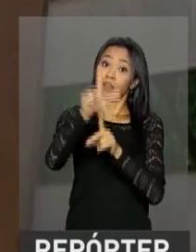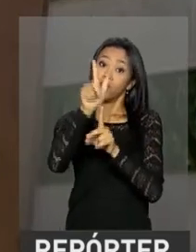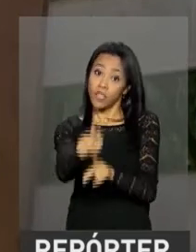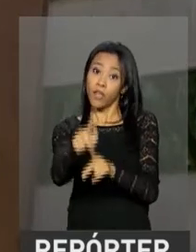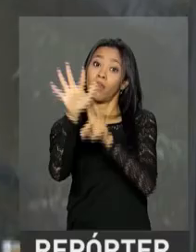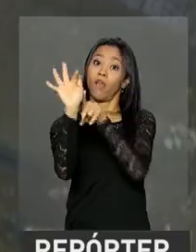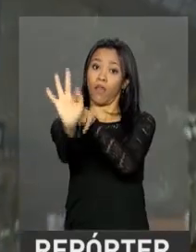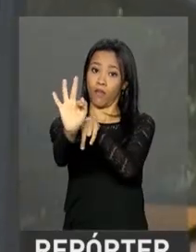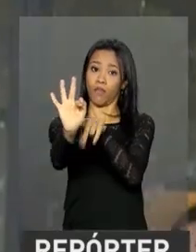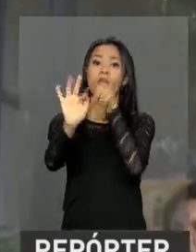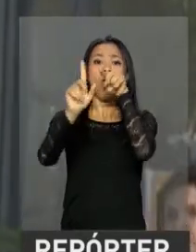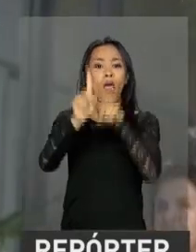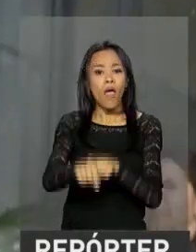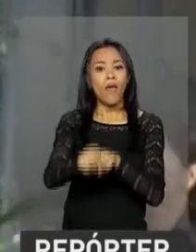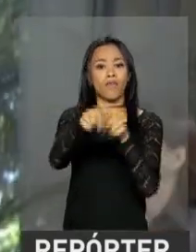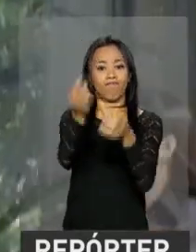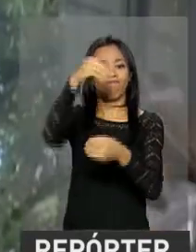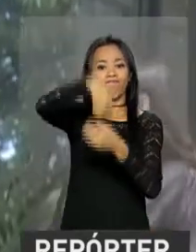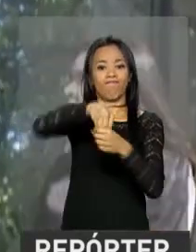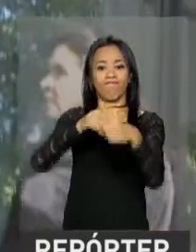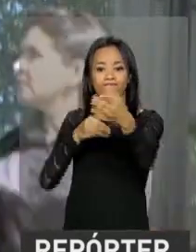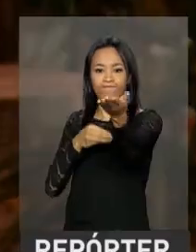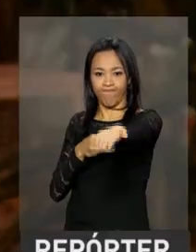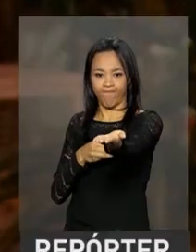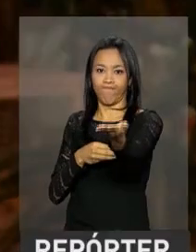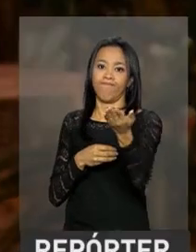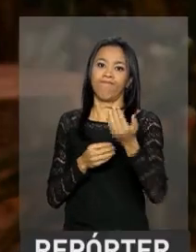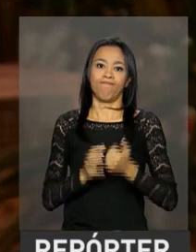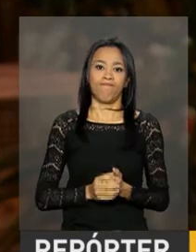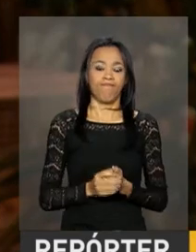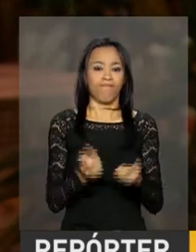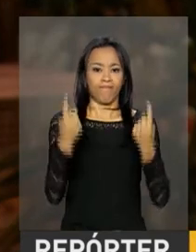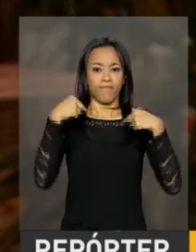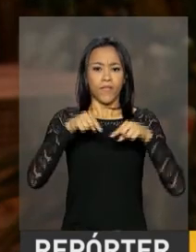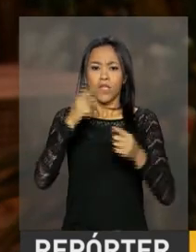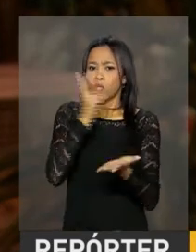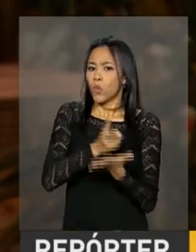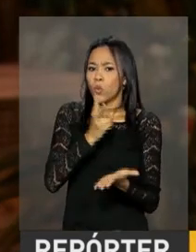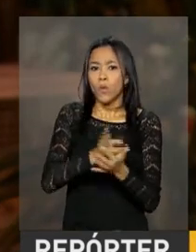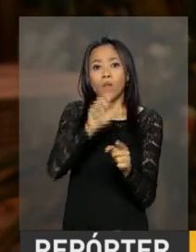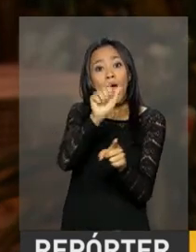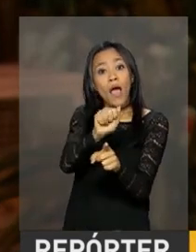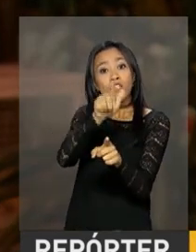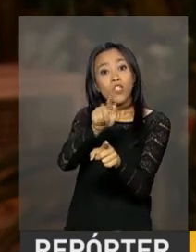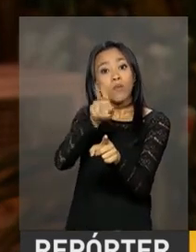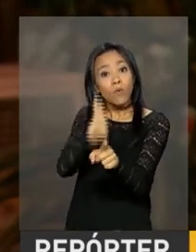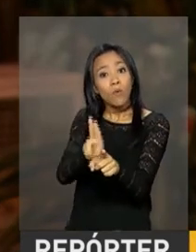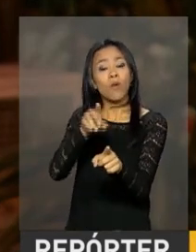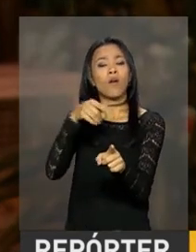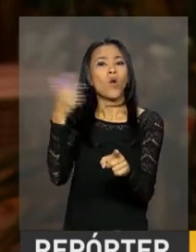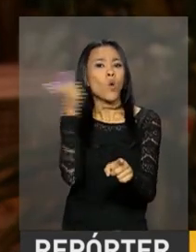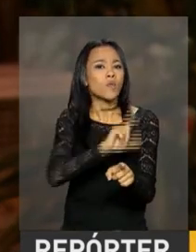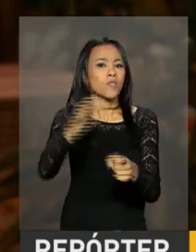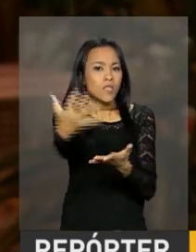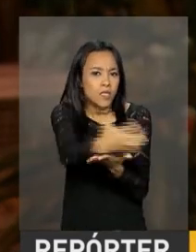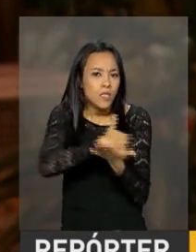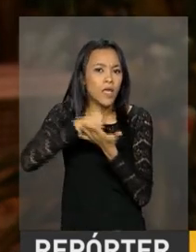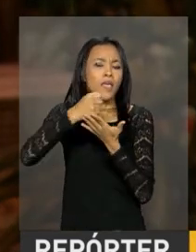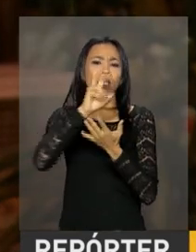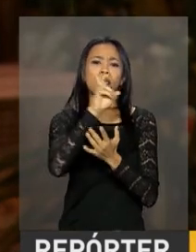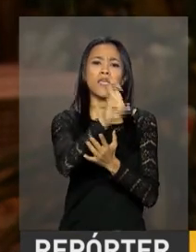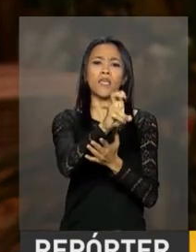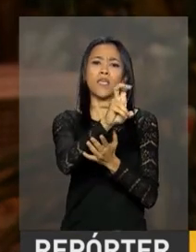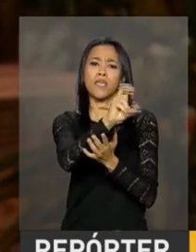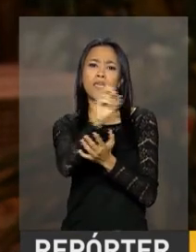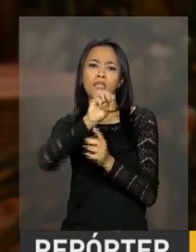órgão da advocacia-geral da união todo ano a procuradoria geral federal consegue recuperar mais de 550